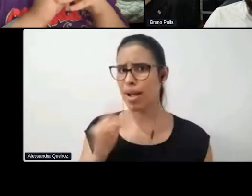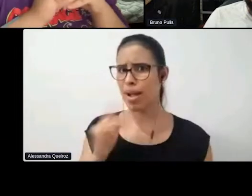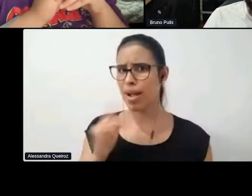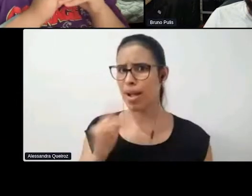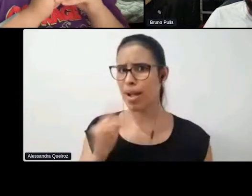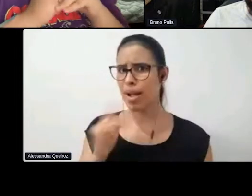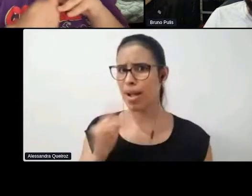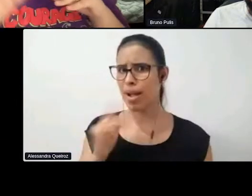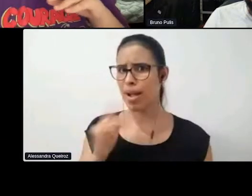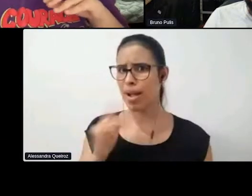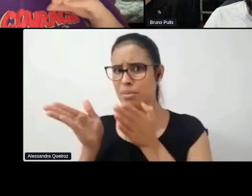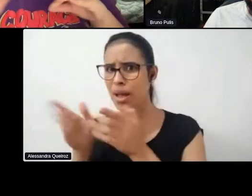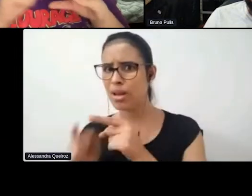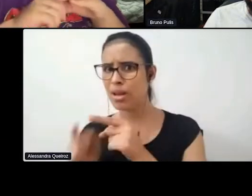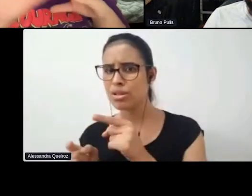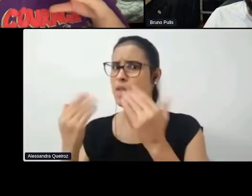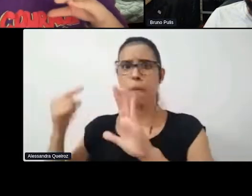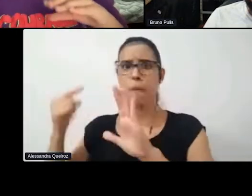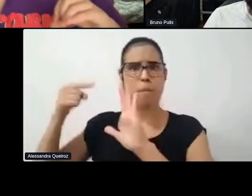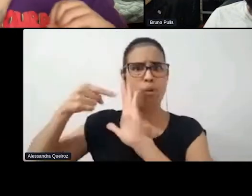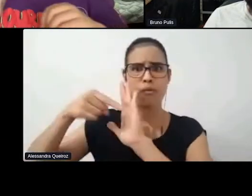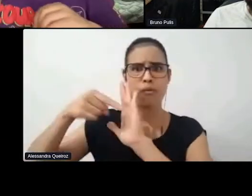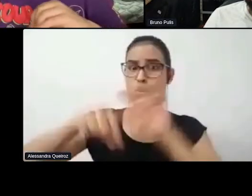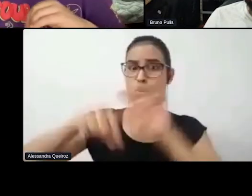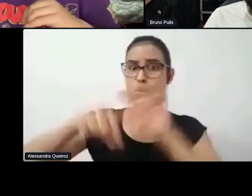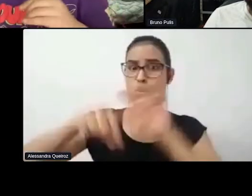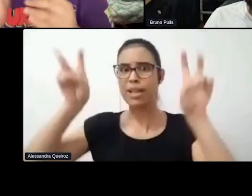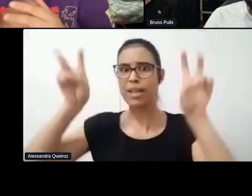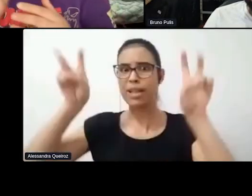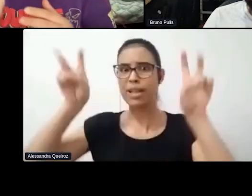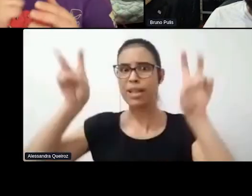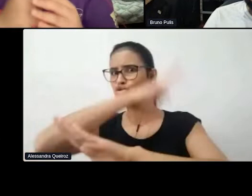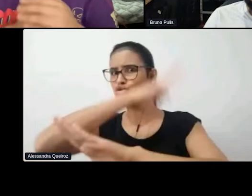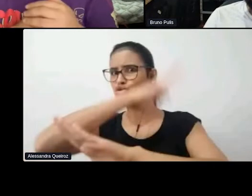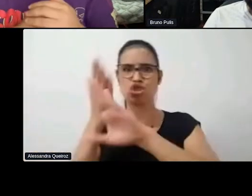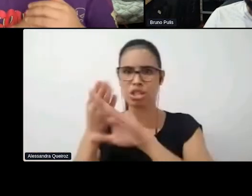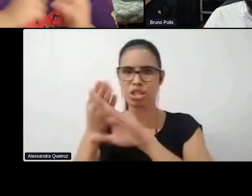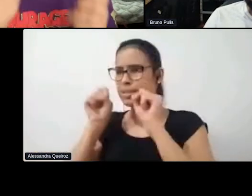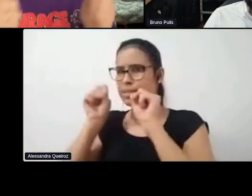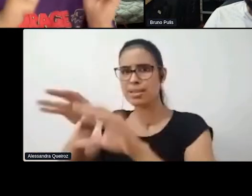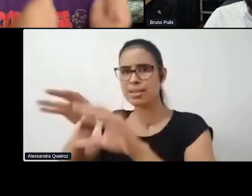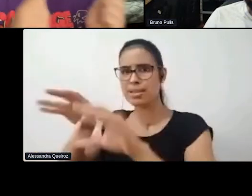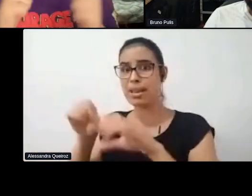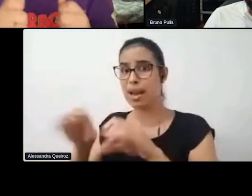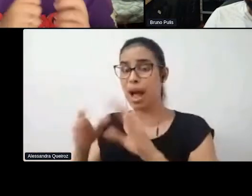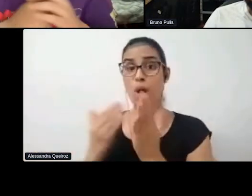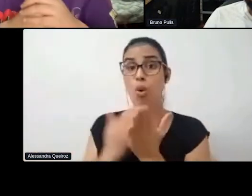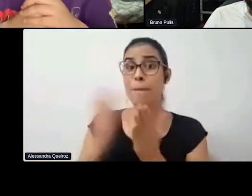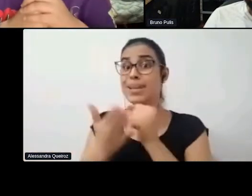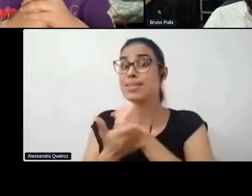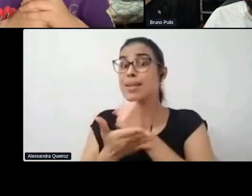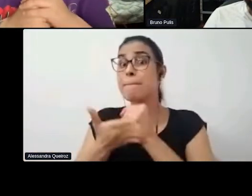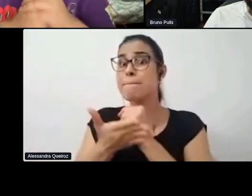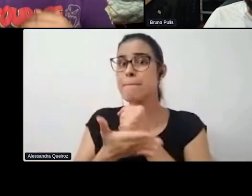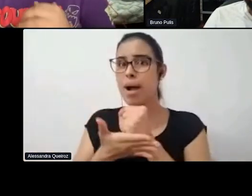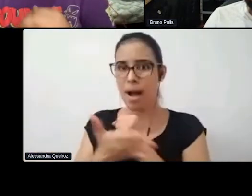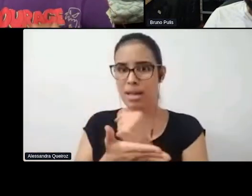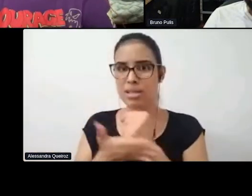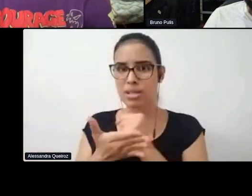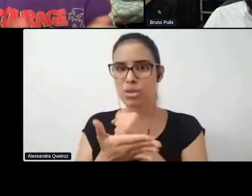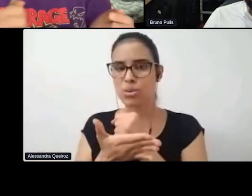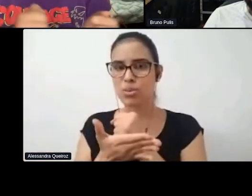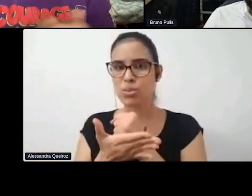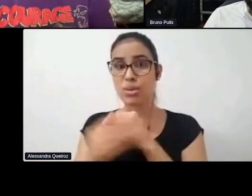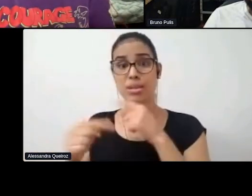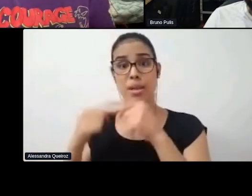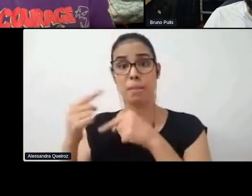uma imersão? Bora conhecer? Vamos partir do básico? Bom, essa semana a gente vai partir do básico e a gente vai analisar os pontos que a gente pode melhorar de